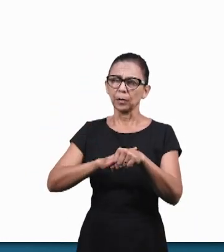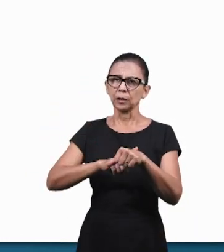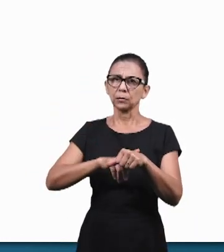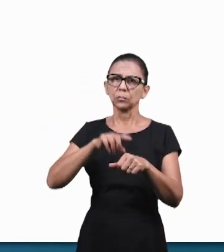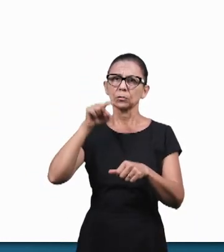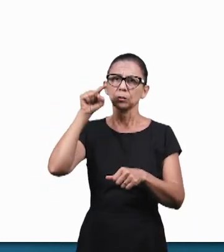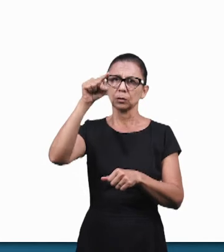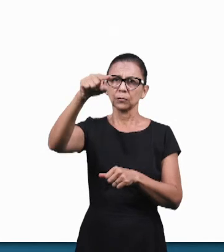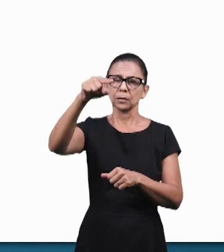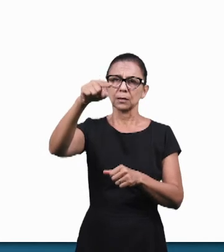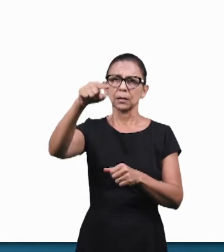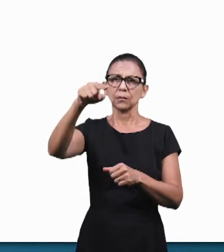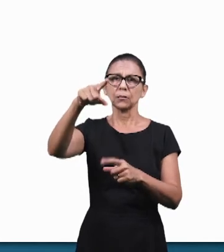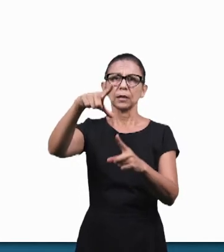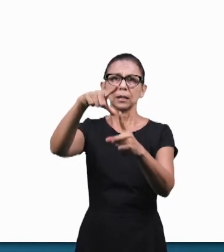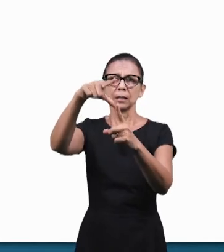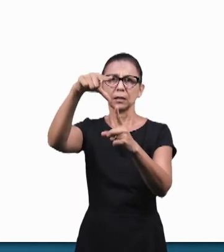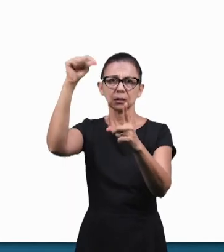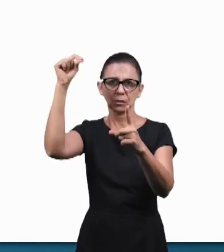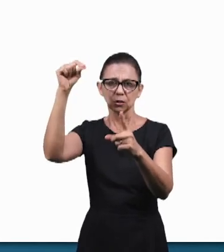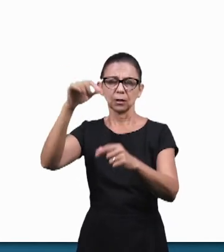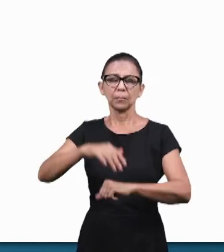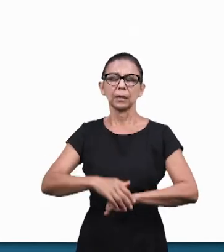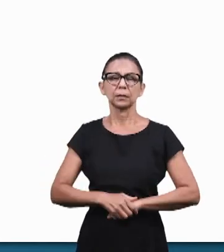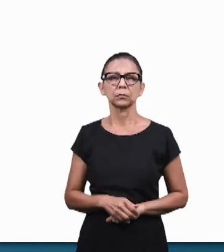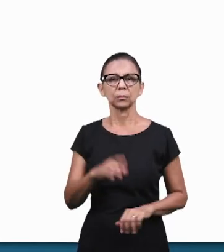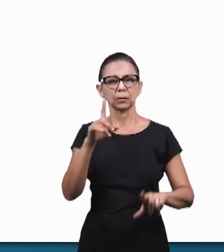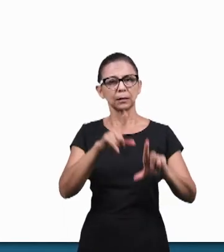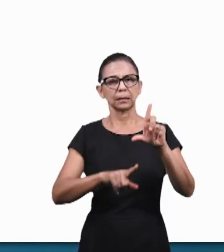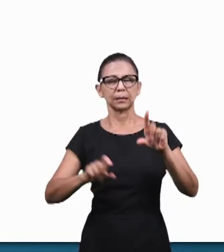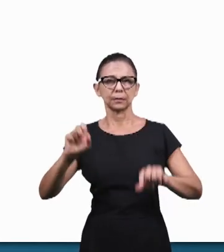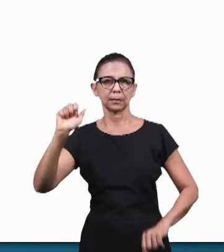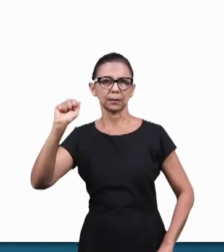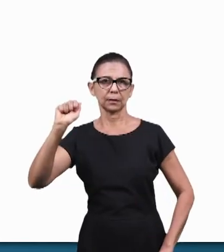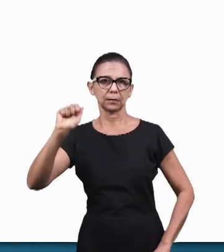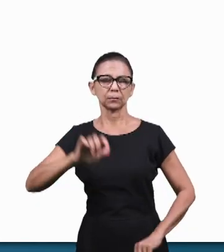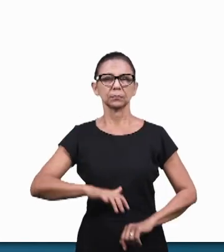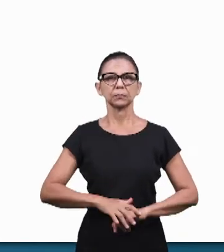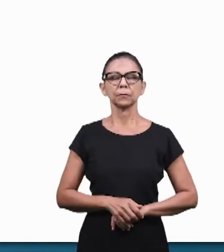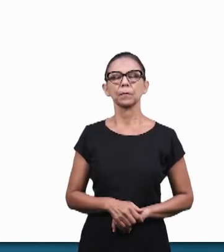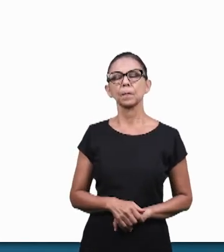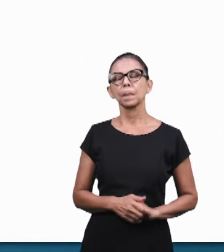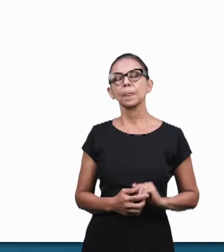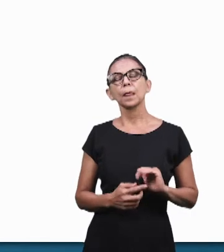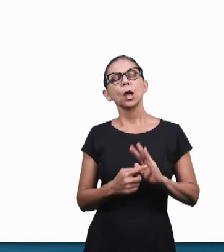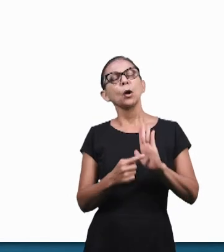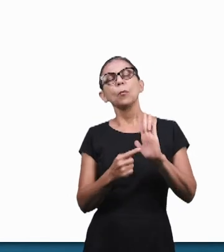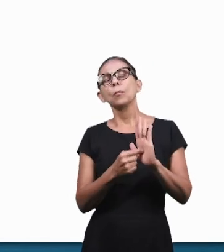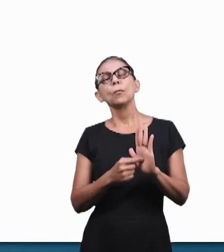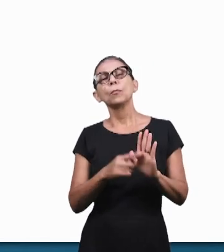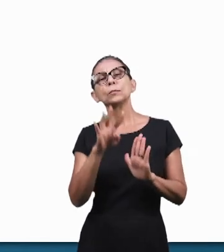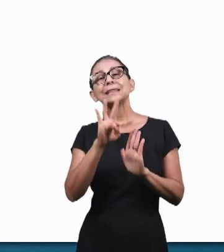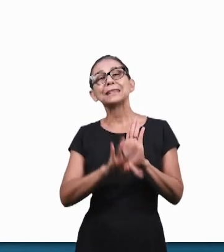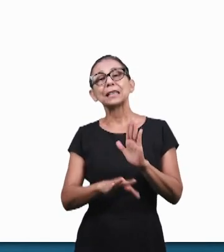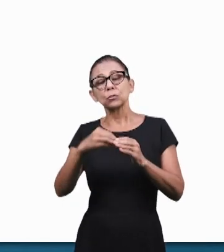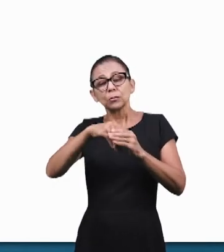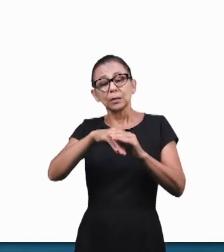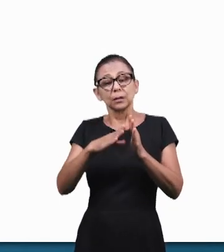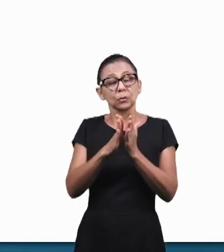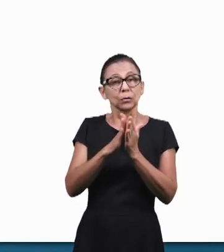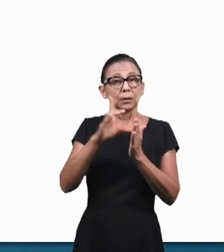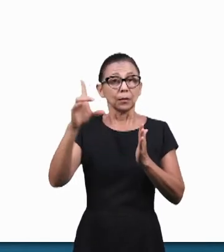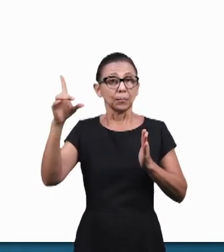nossa primeira pergunta, a letra A. A letra A consiste em uma seguinte tarefa. Cite um texto bíblico